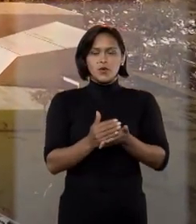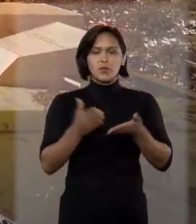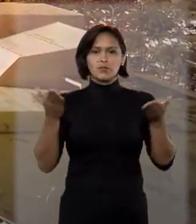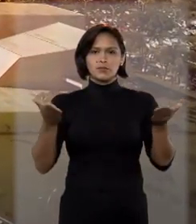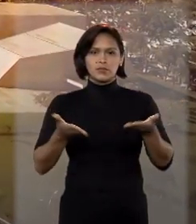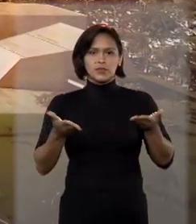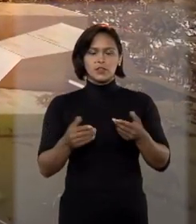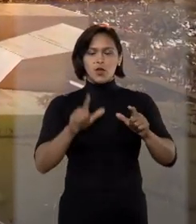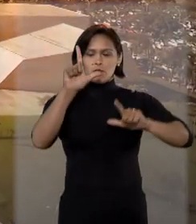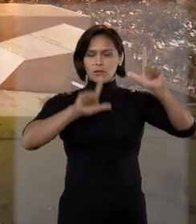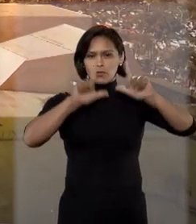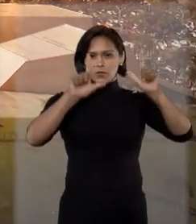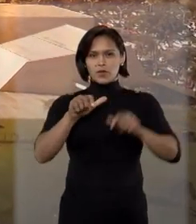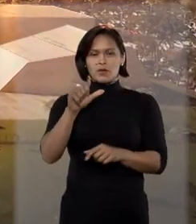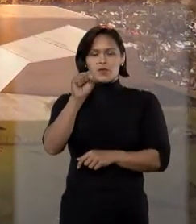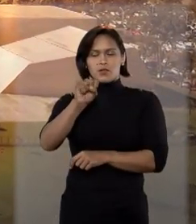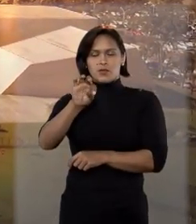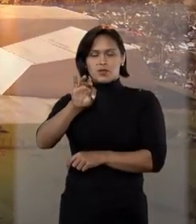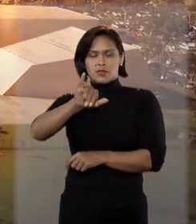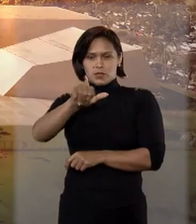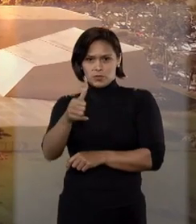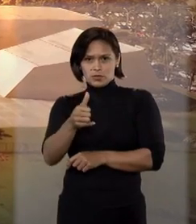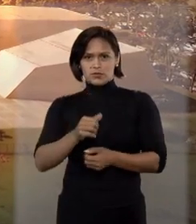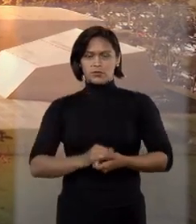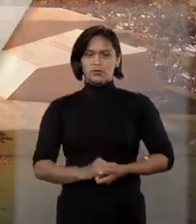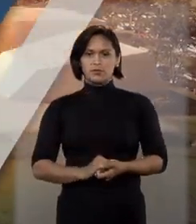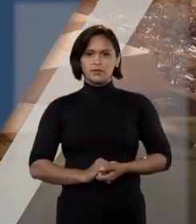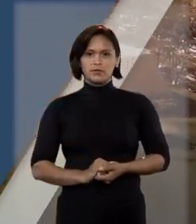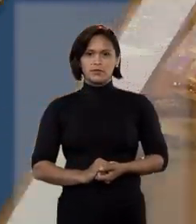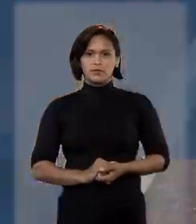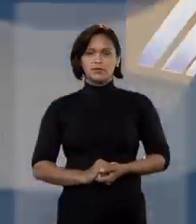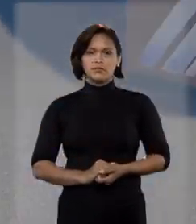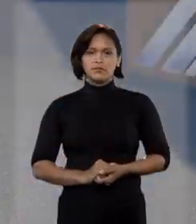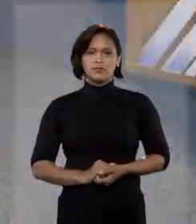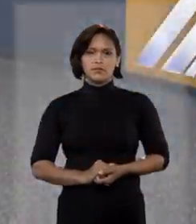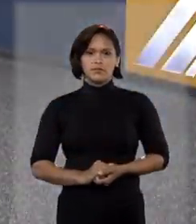Começa agora o programa do Superior Tribunal de Justiça.